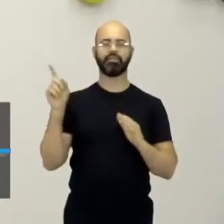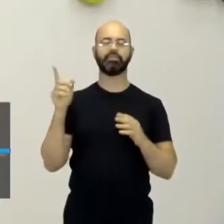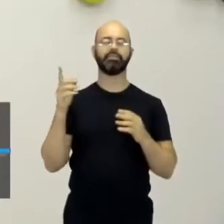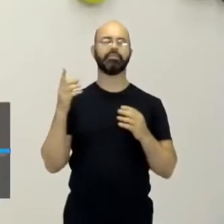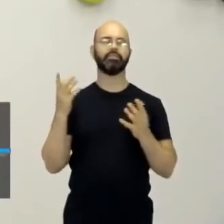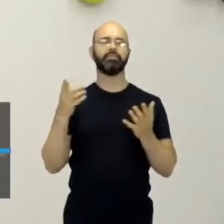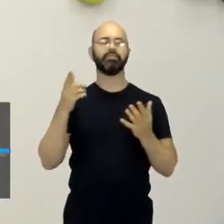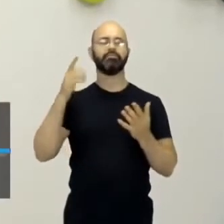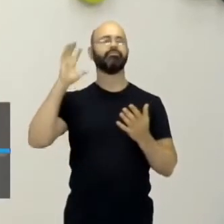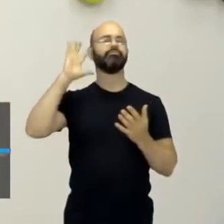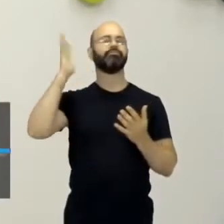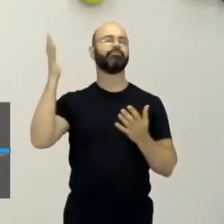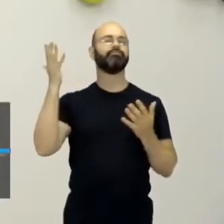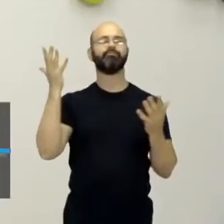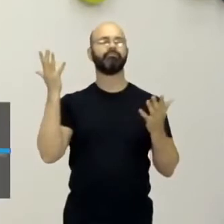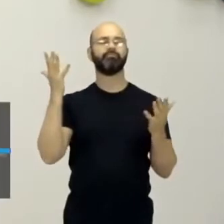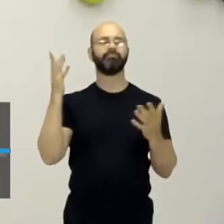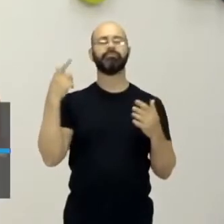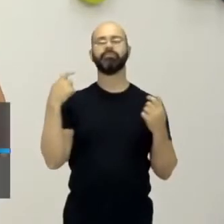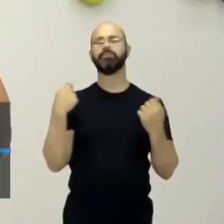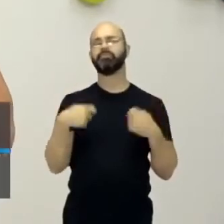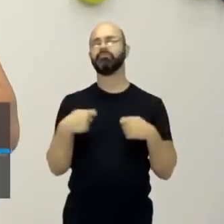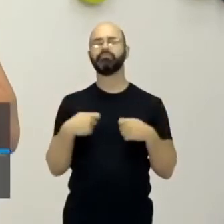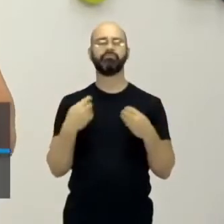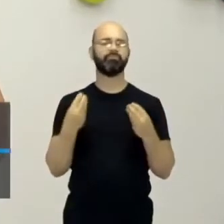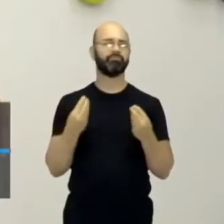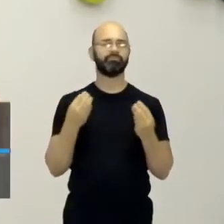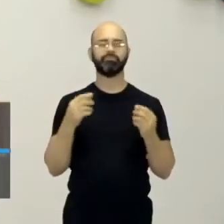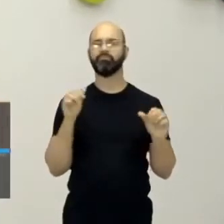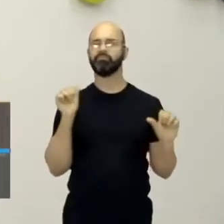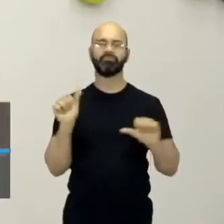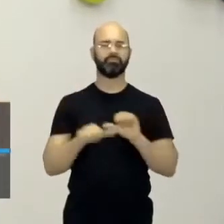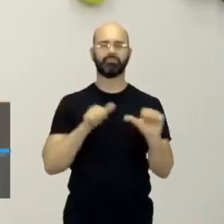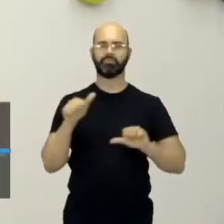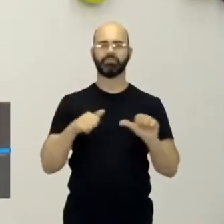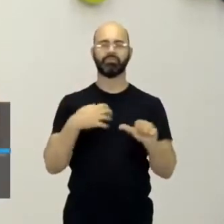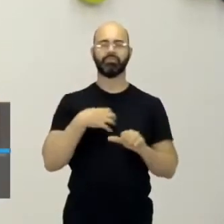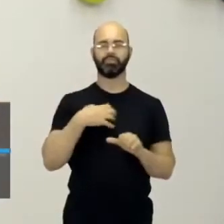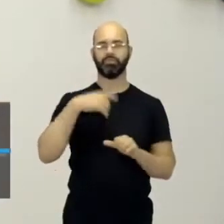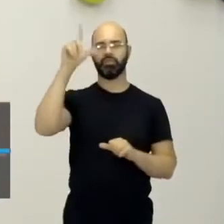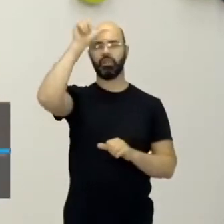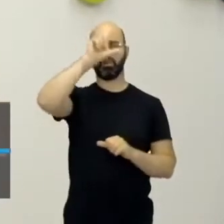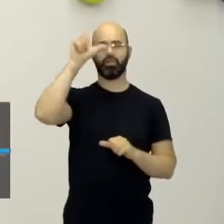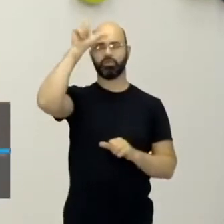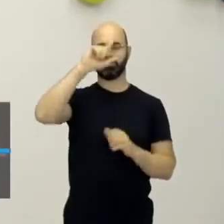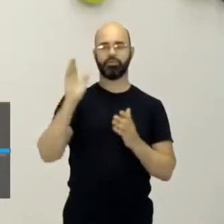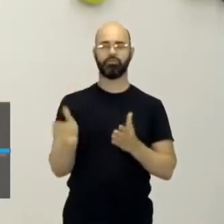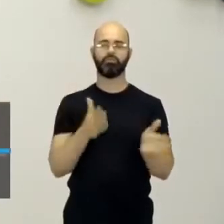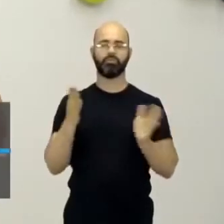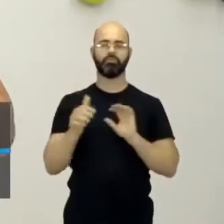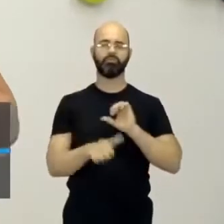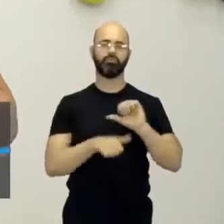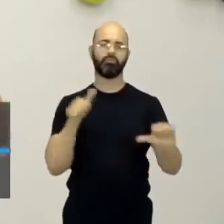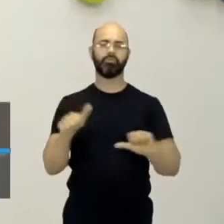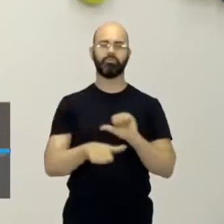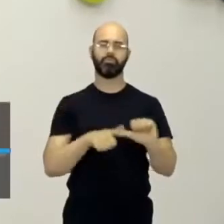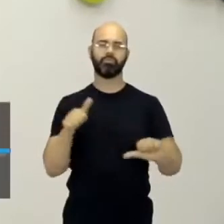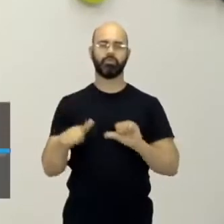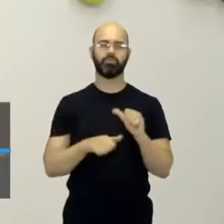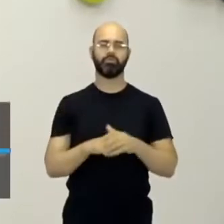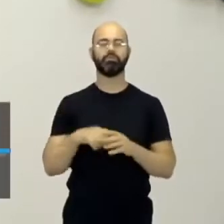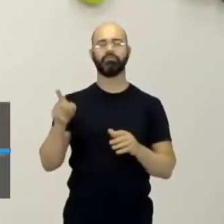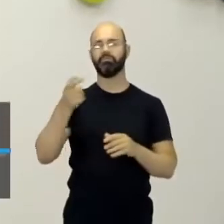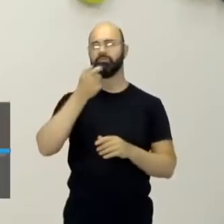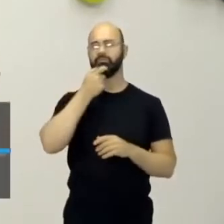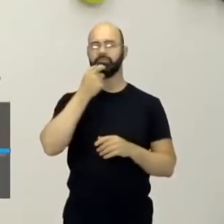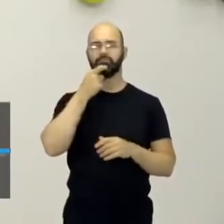acaba decidindo que era necessário uma mudança de lógica, né, na lógica de produção. Logo, a Inglaterra ela começa